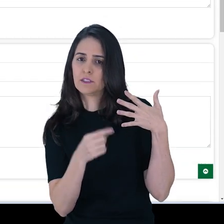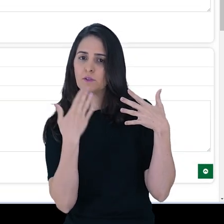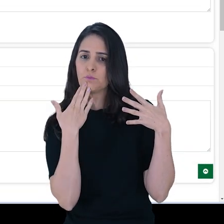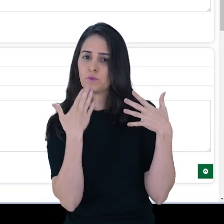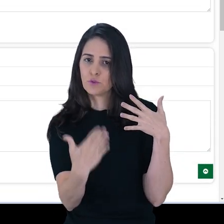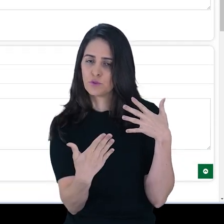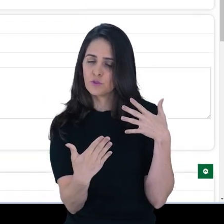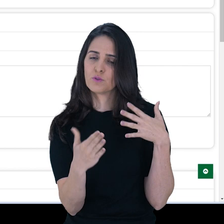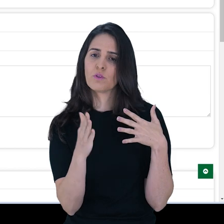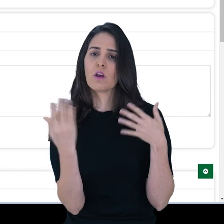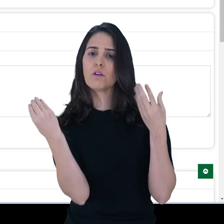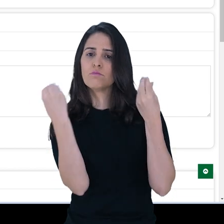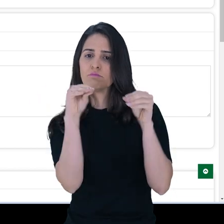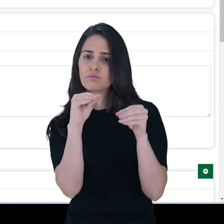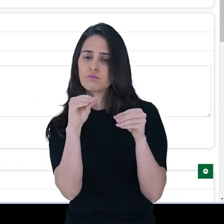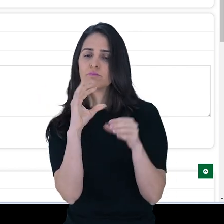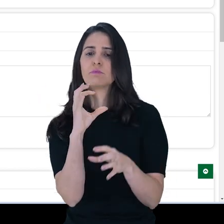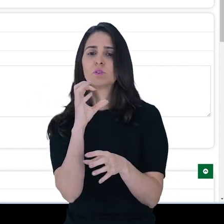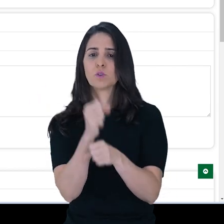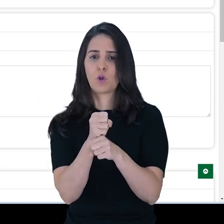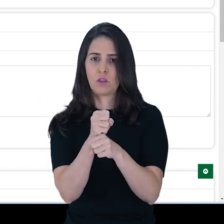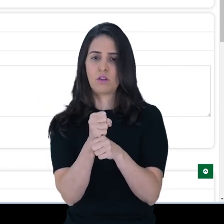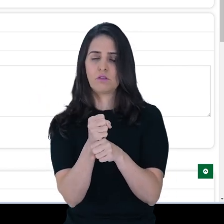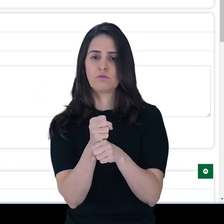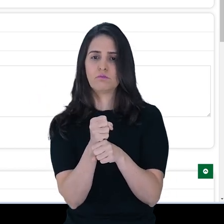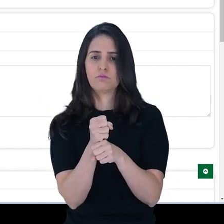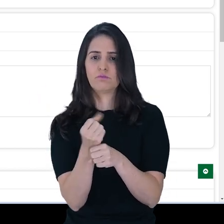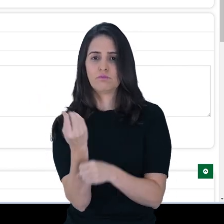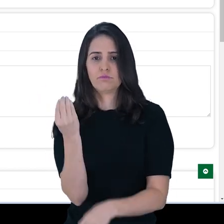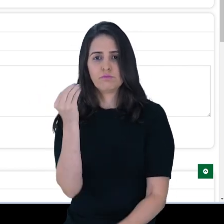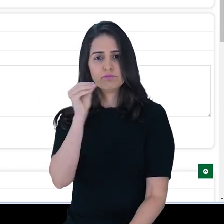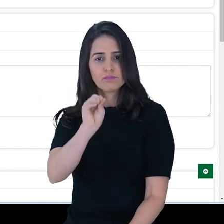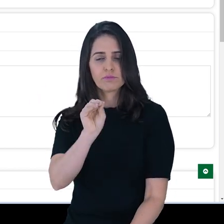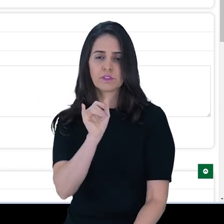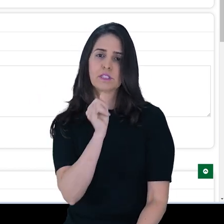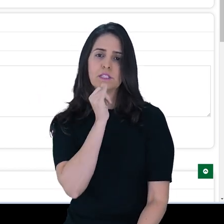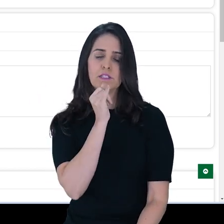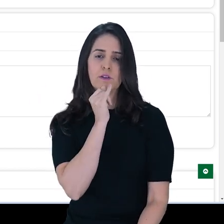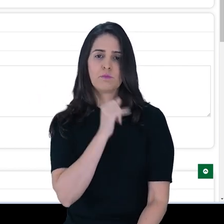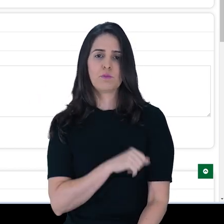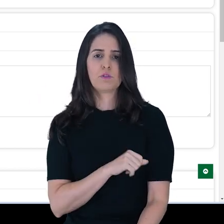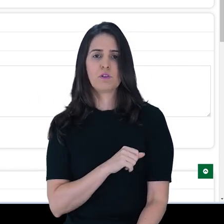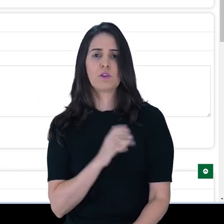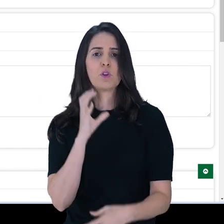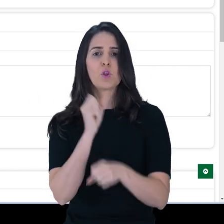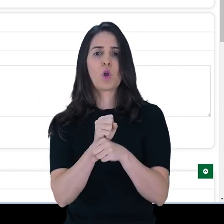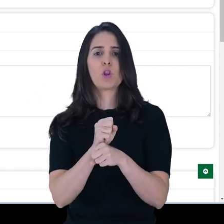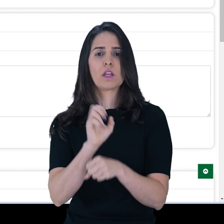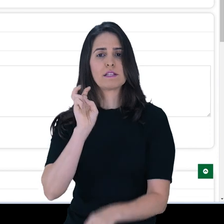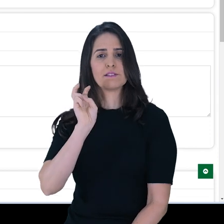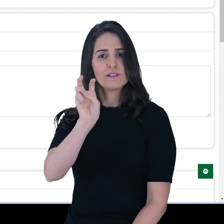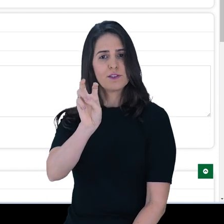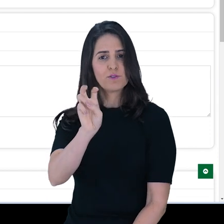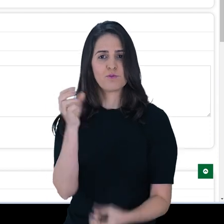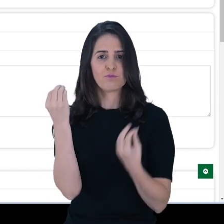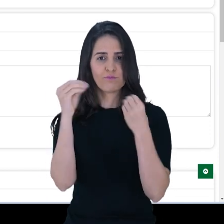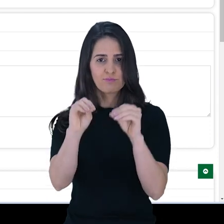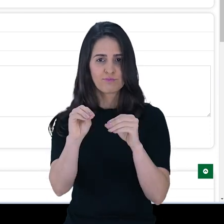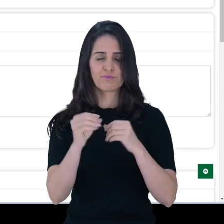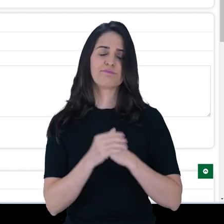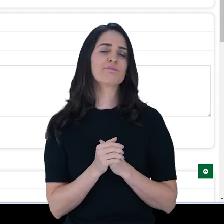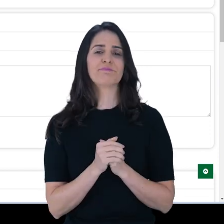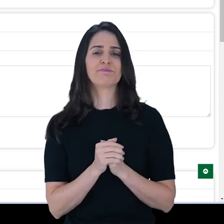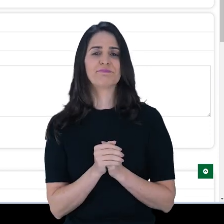o que foi solicitado vou colocar uma nota por exemplo aqui ela vai tirar nota máxima e